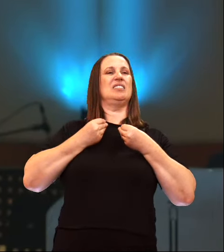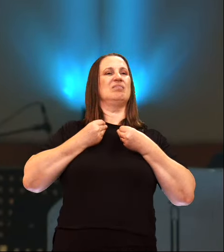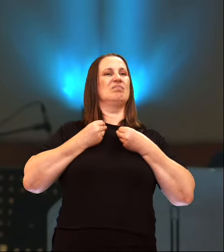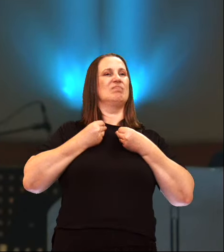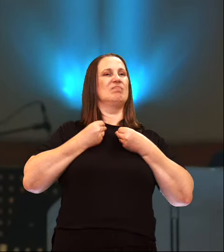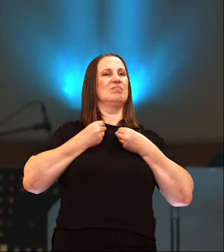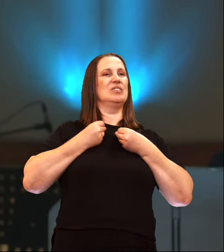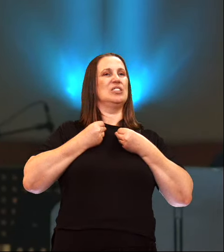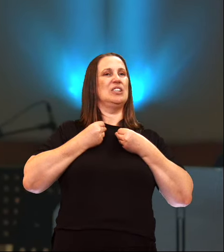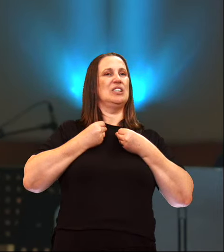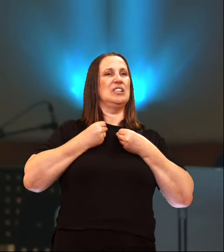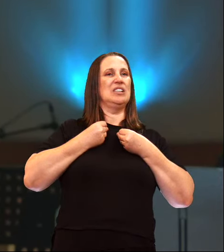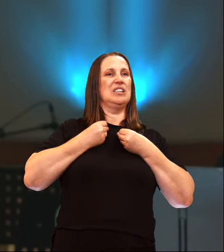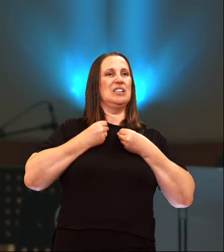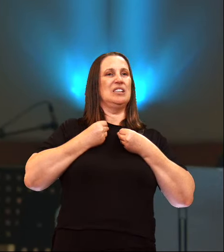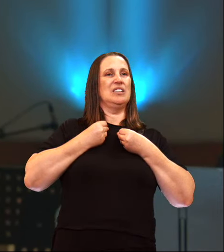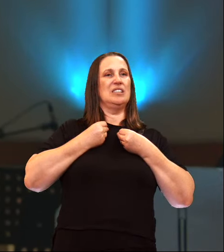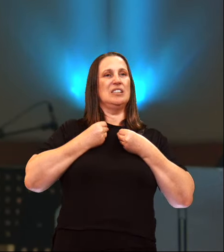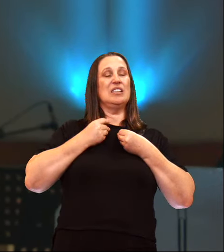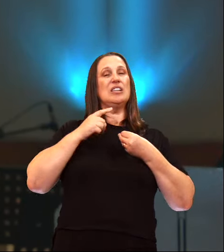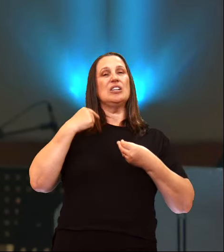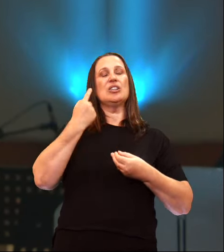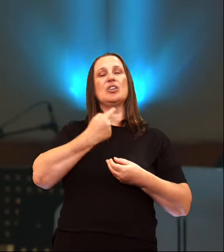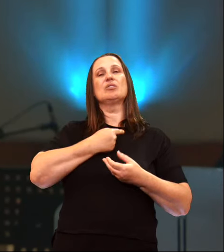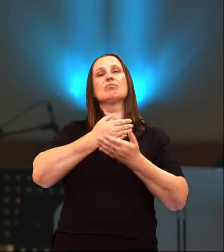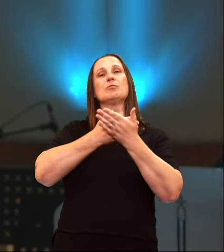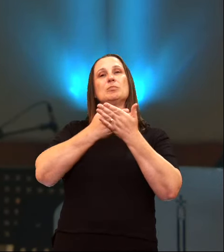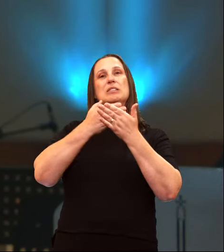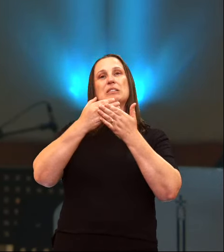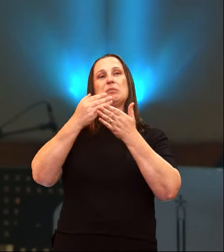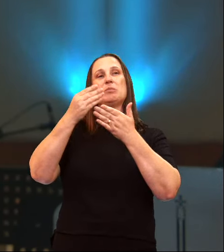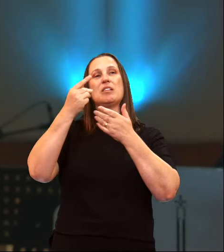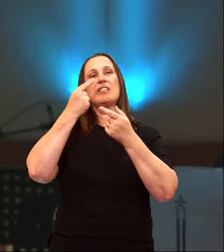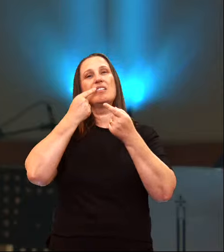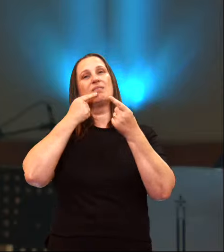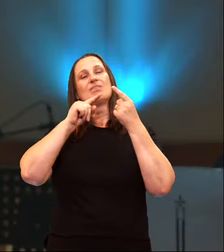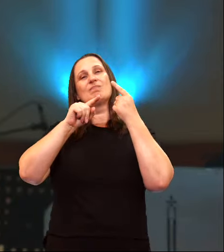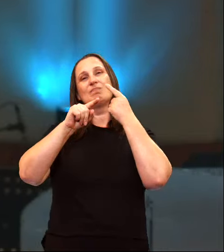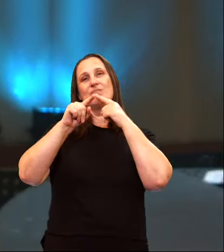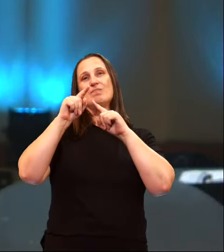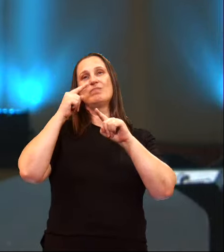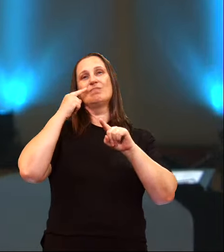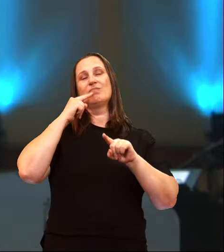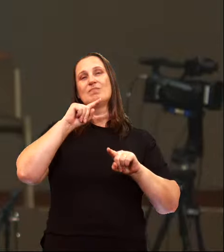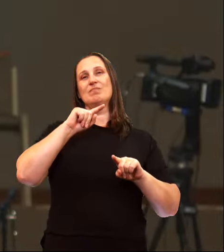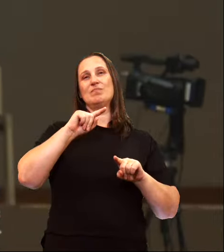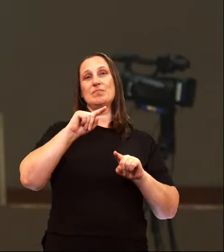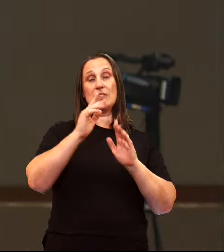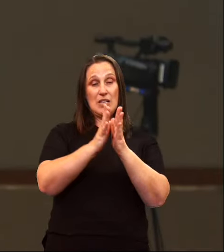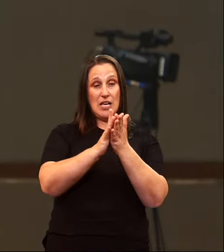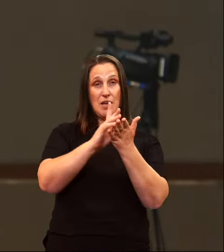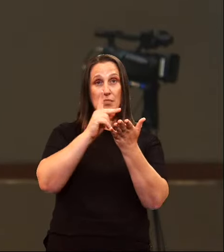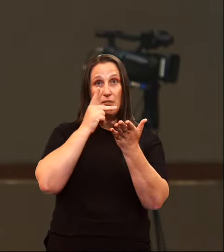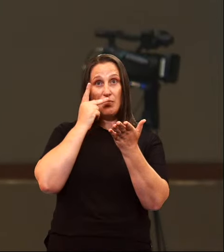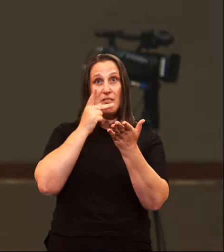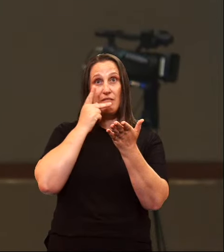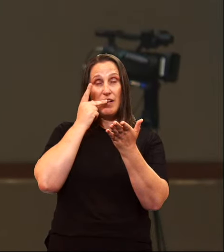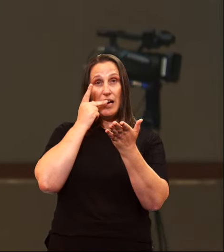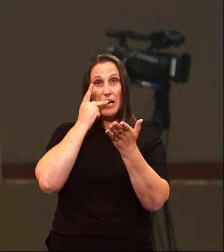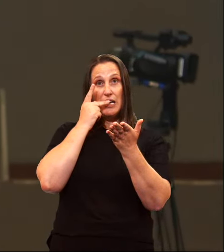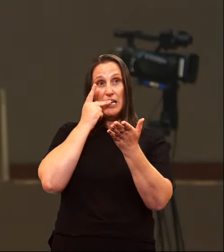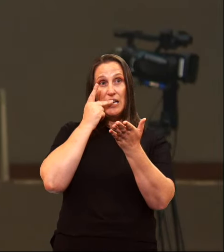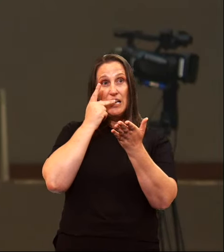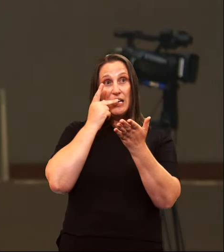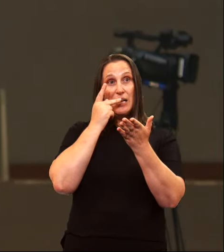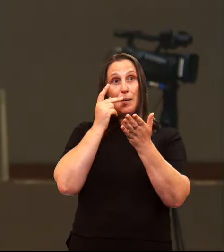nós. E aí a gente começa a reclamar. É por isso que a Bíblia fala assim: levem as suas